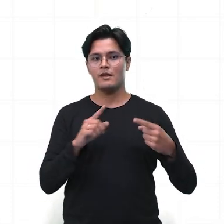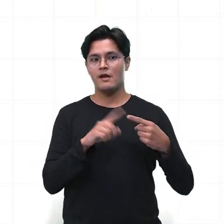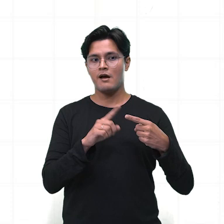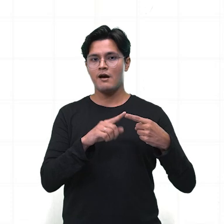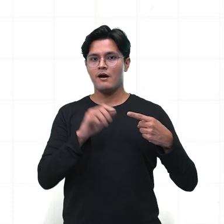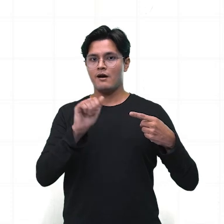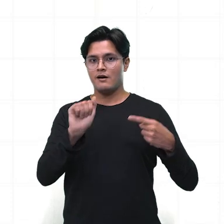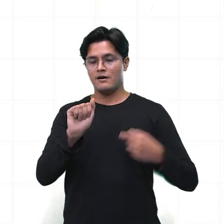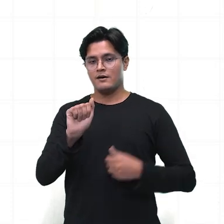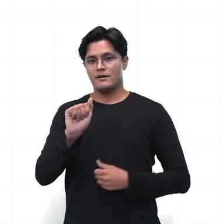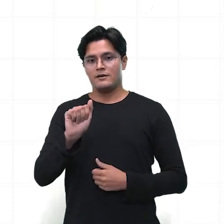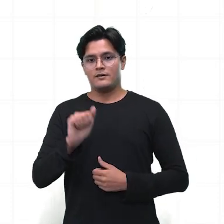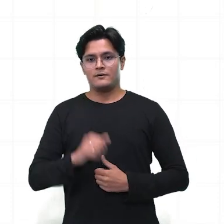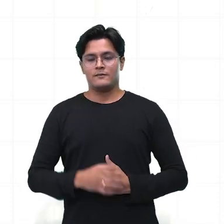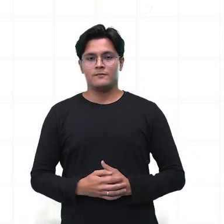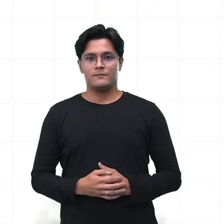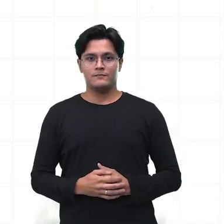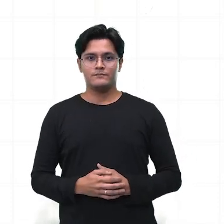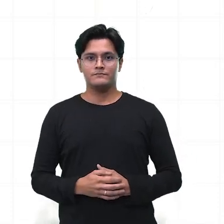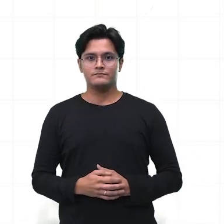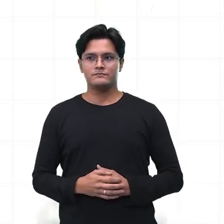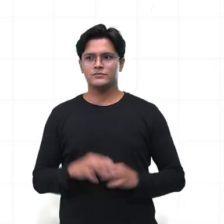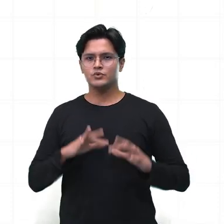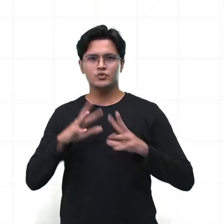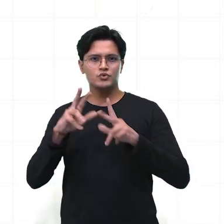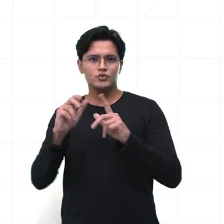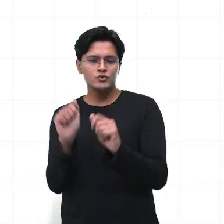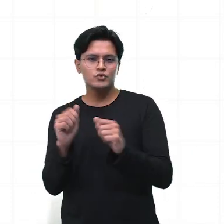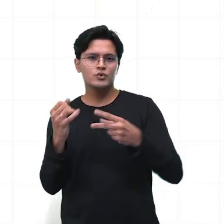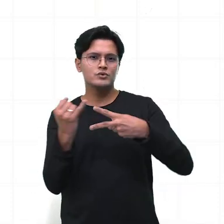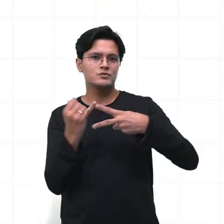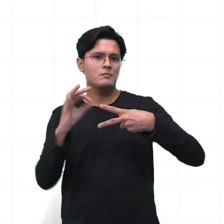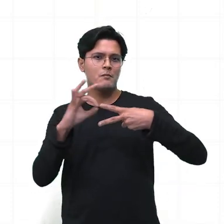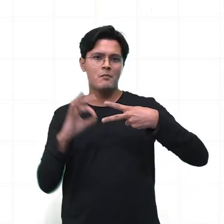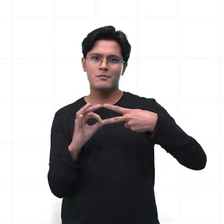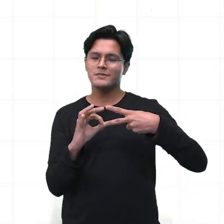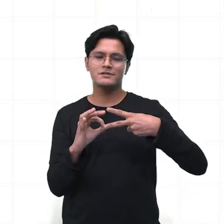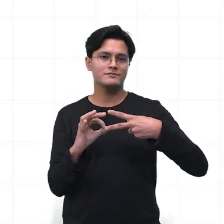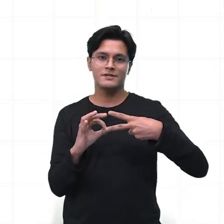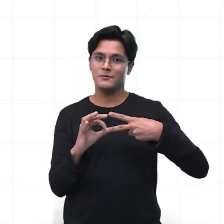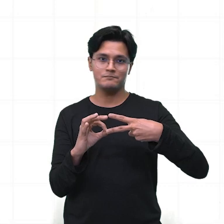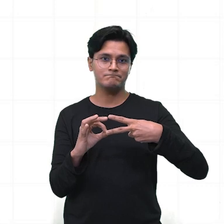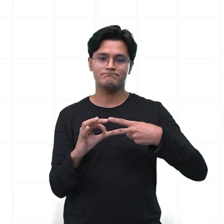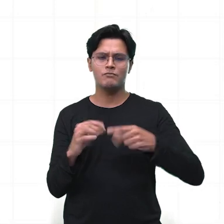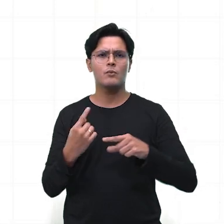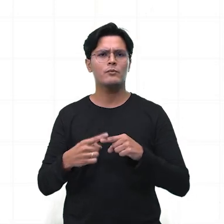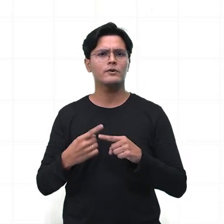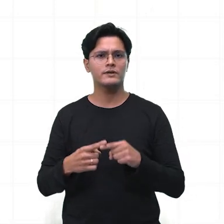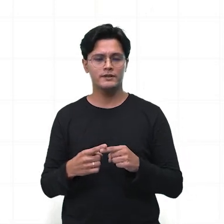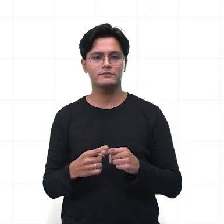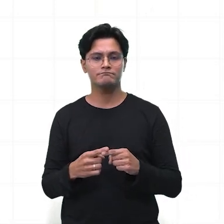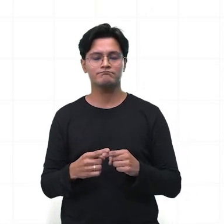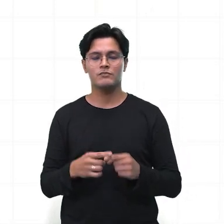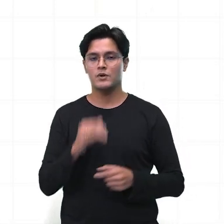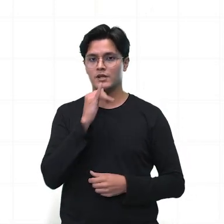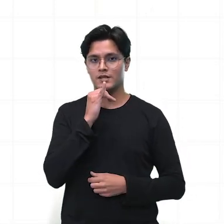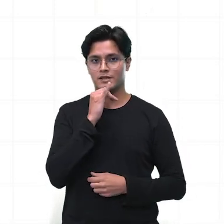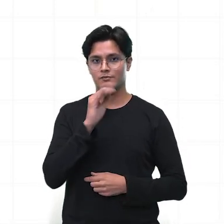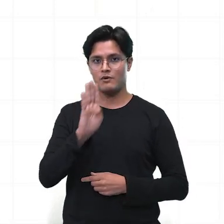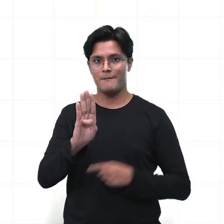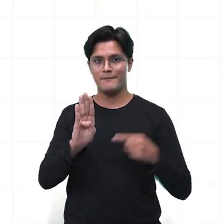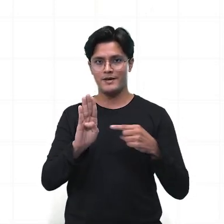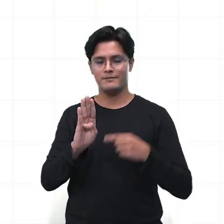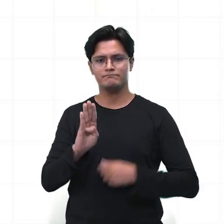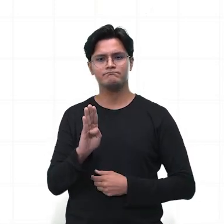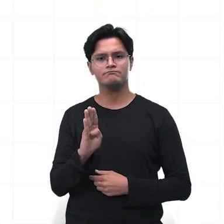Veja, todos esses aqui, eles não são polígonos. E por que que não são? Olha a letra B. Por que que a letra B não é um